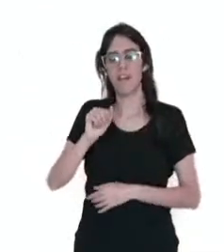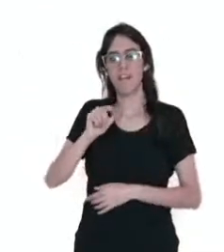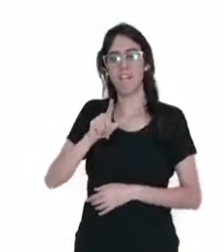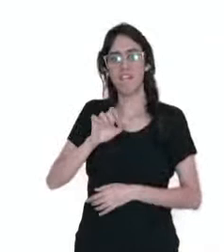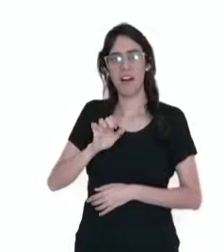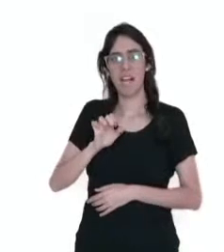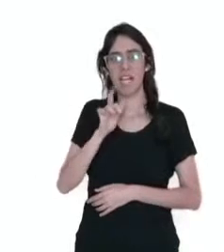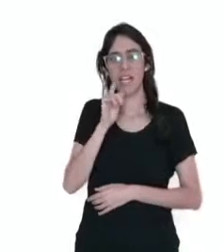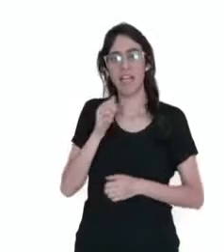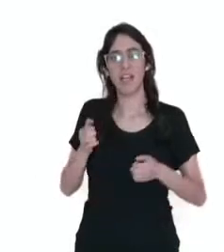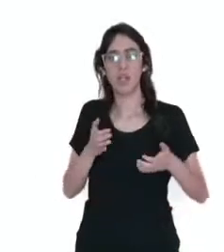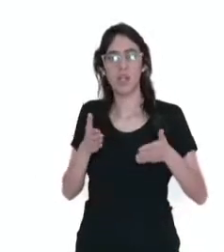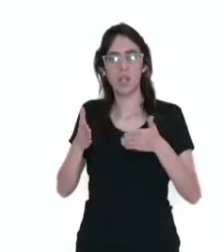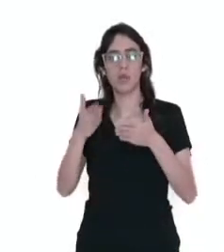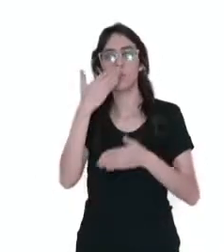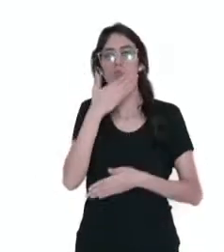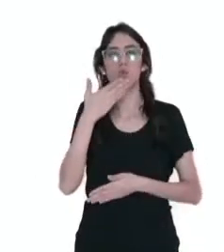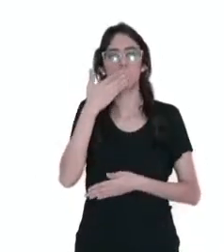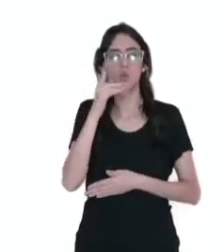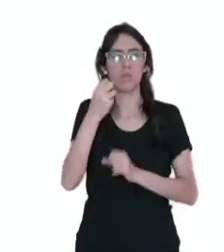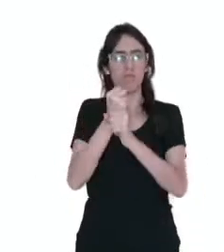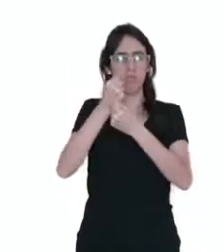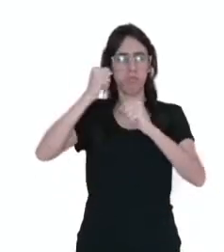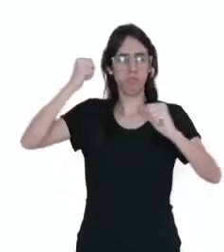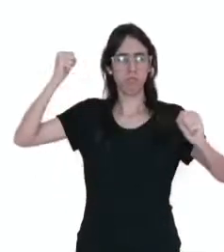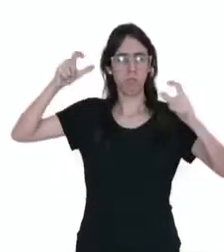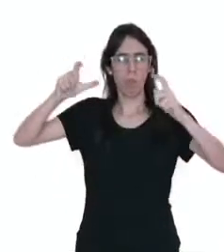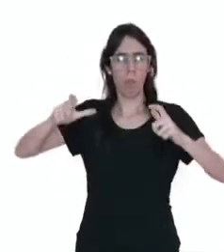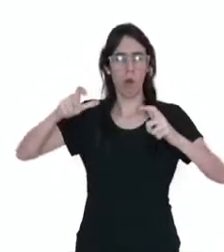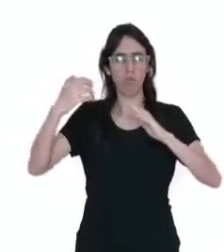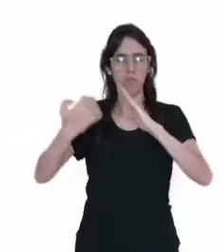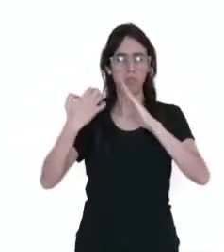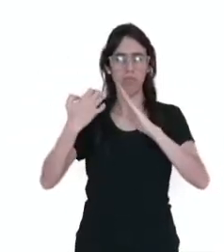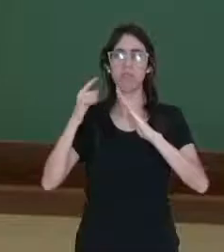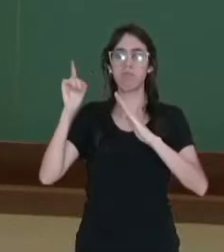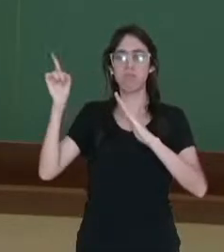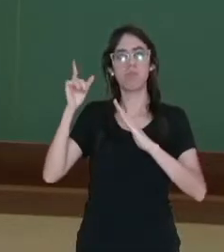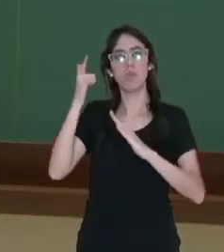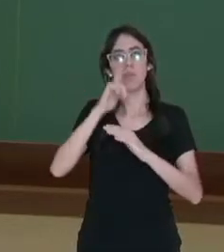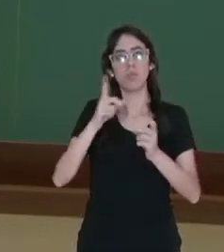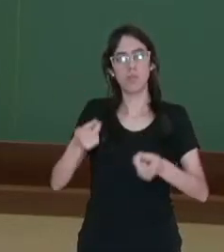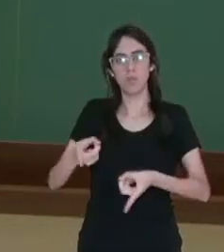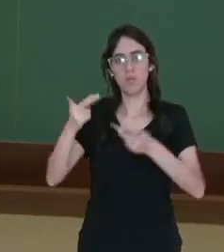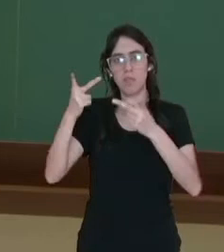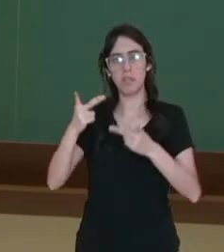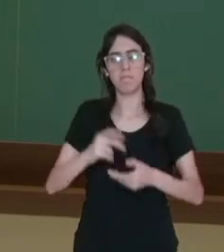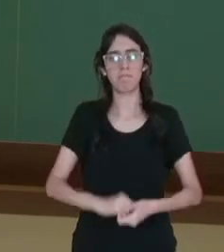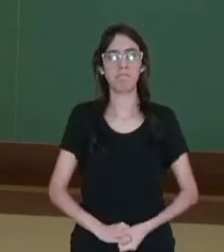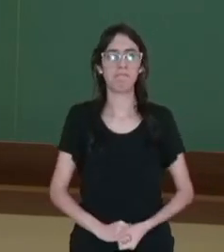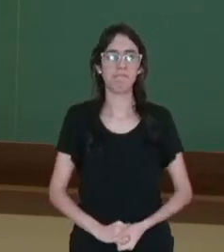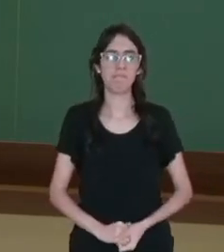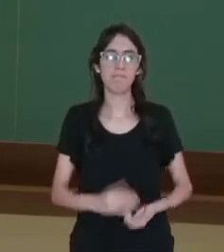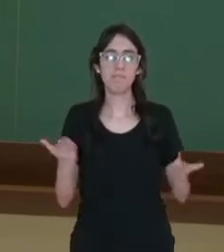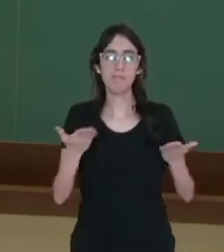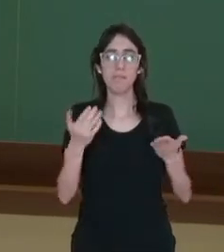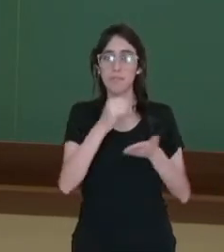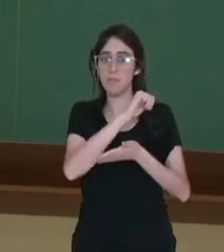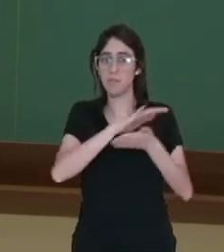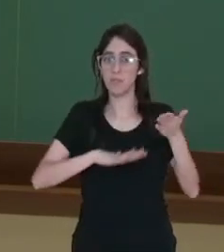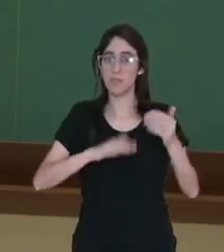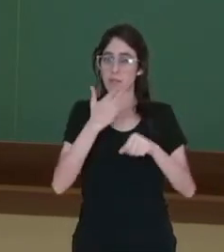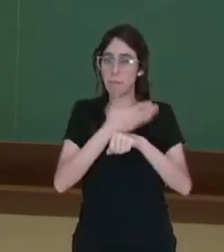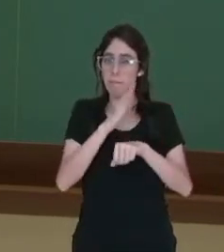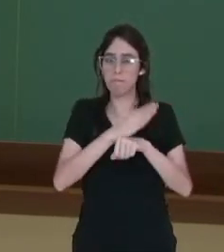gigante mineradora que foi privatizada durante o governo de Fernando Henrique Cardoso. Exercício para a gente